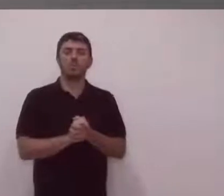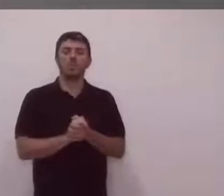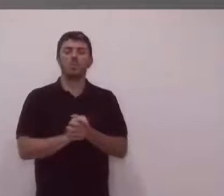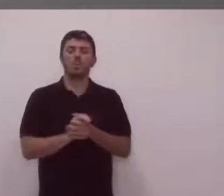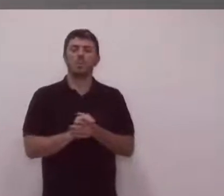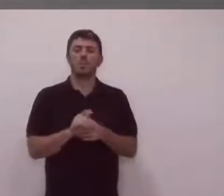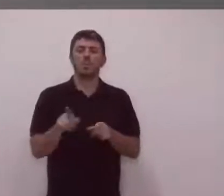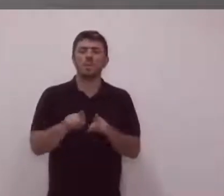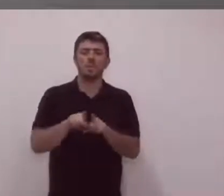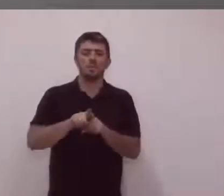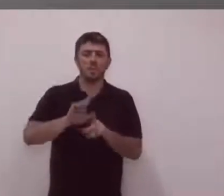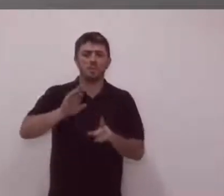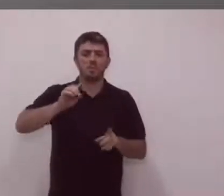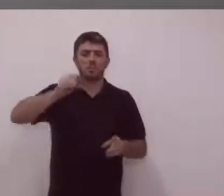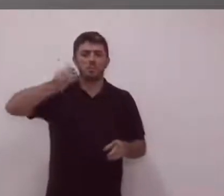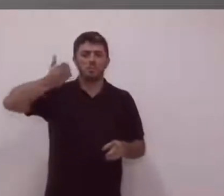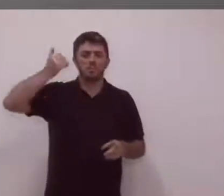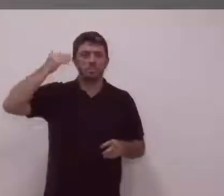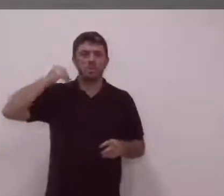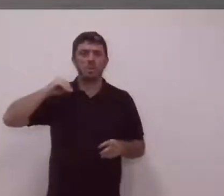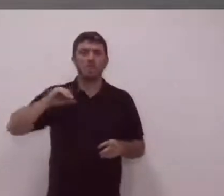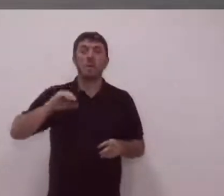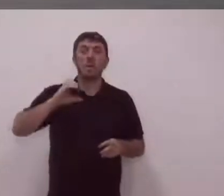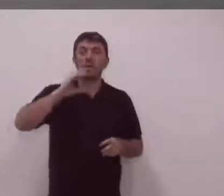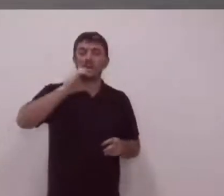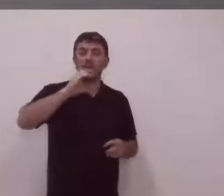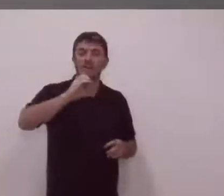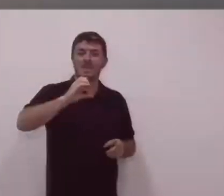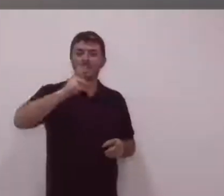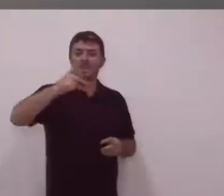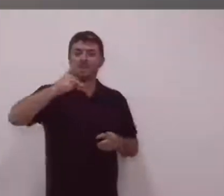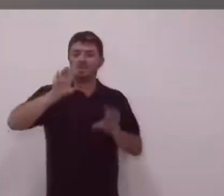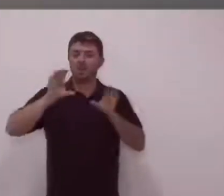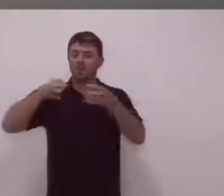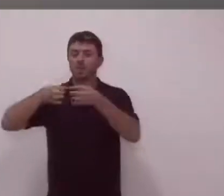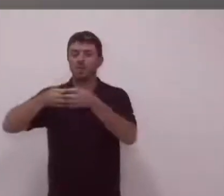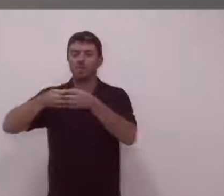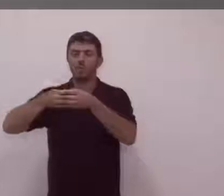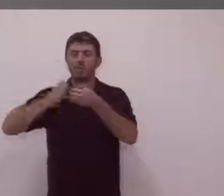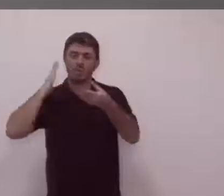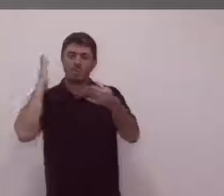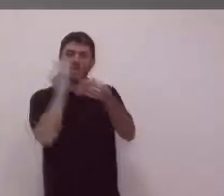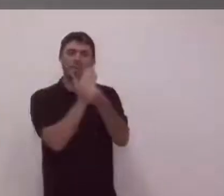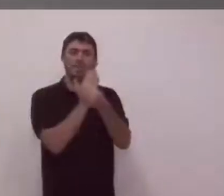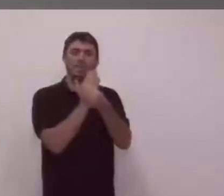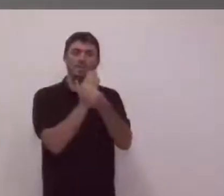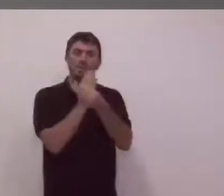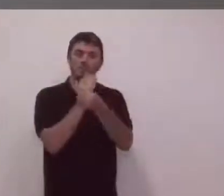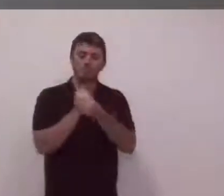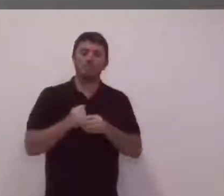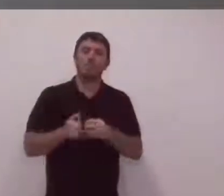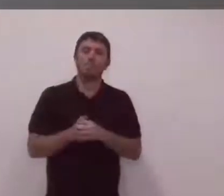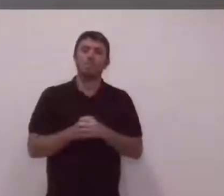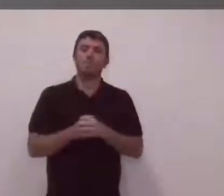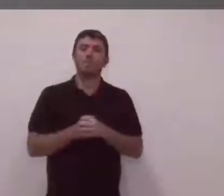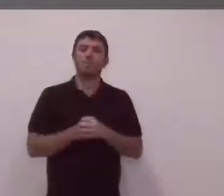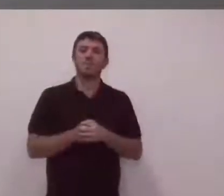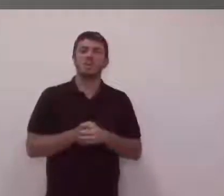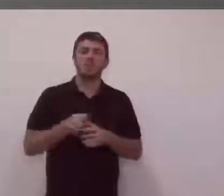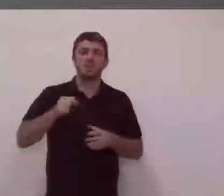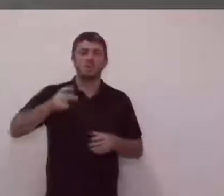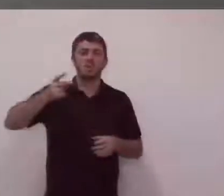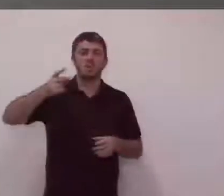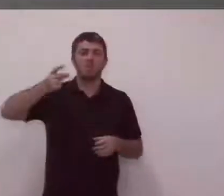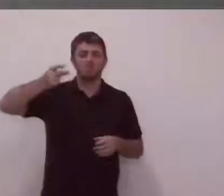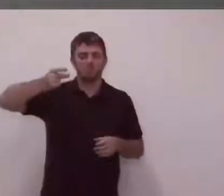relatório foi das 14 horas de um dia até as 5 horas da manhã de outro dia do